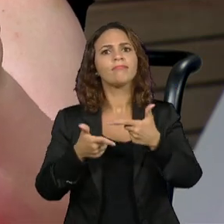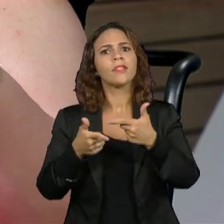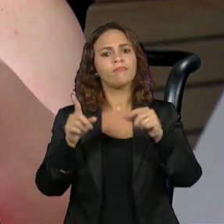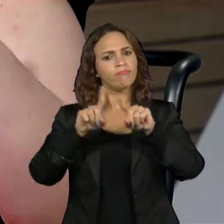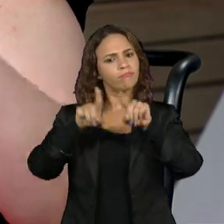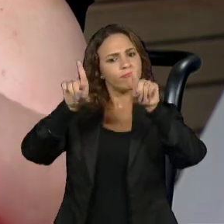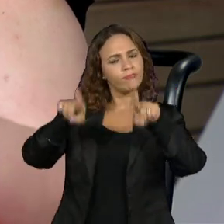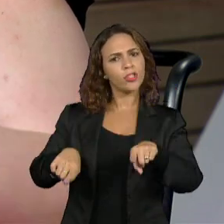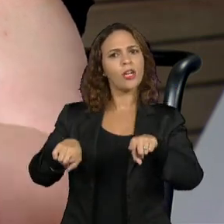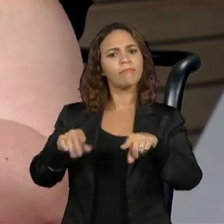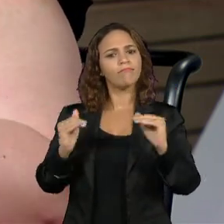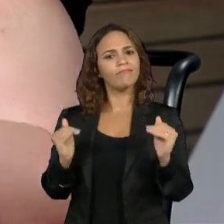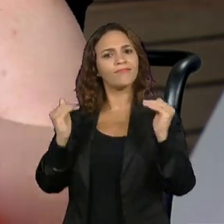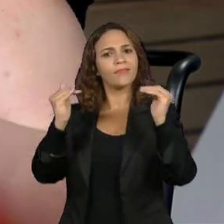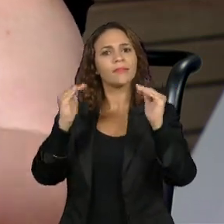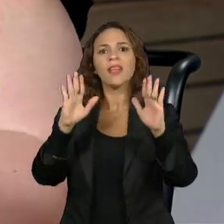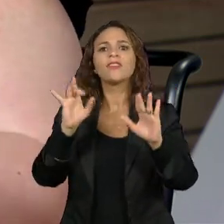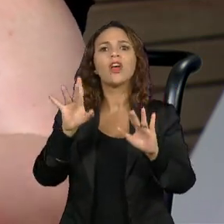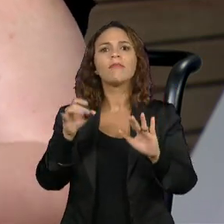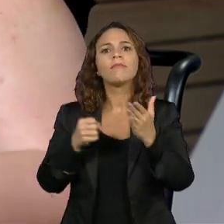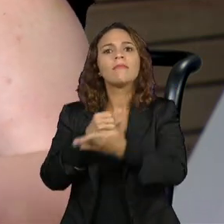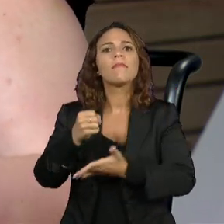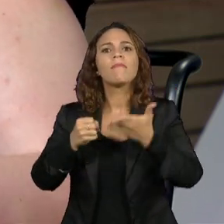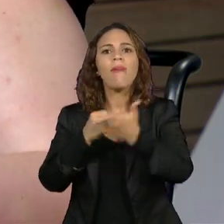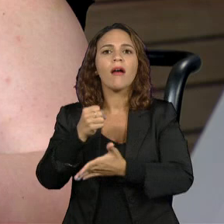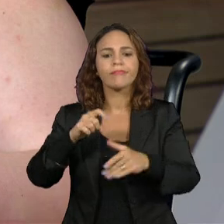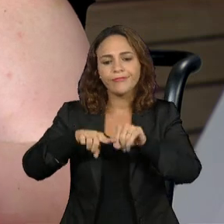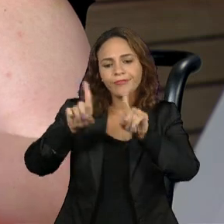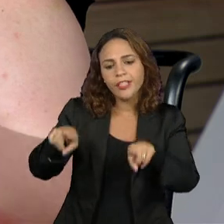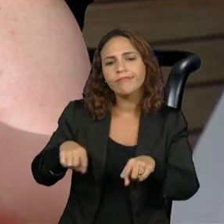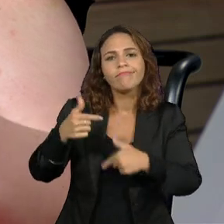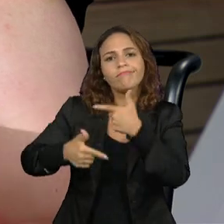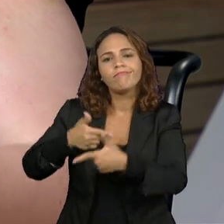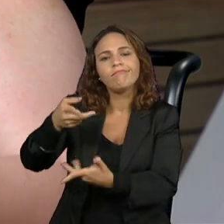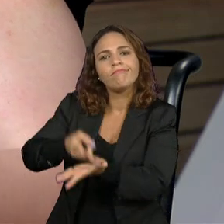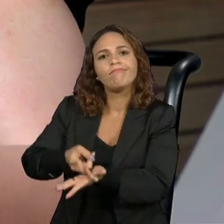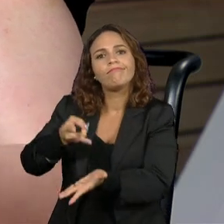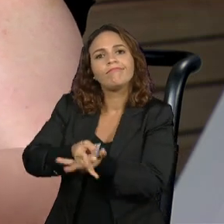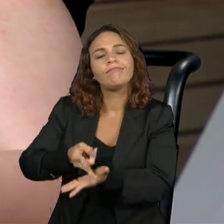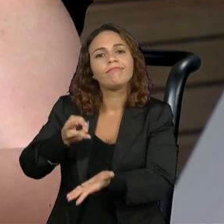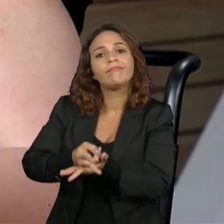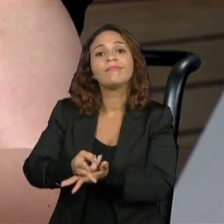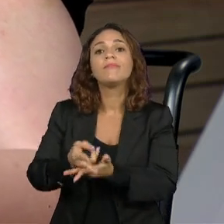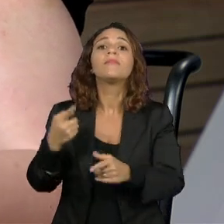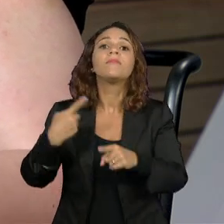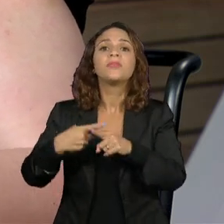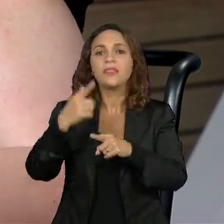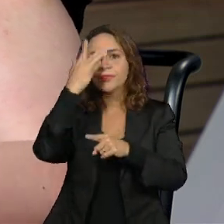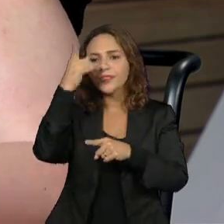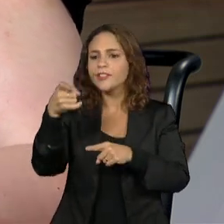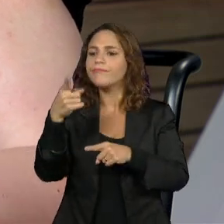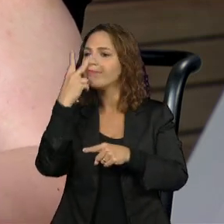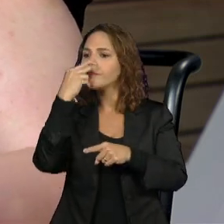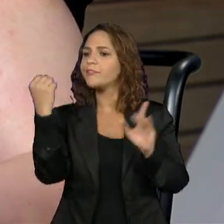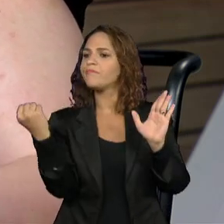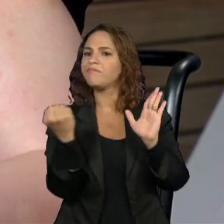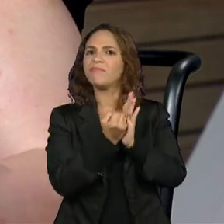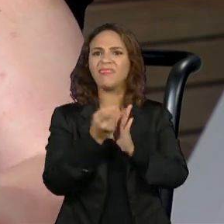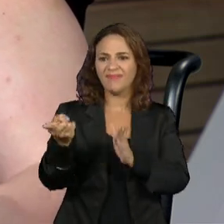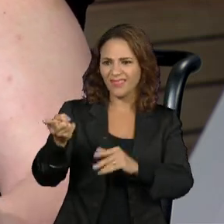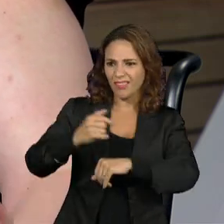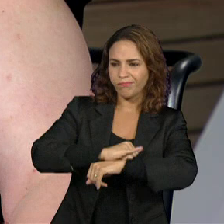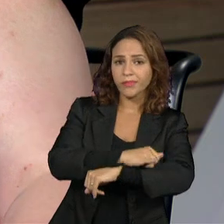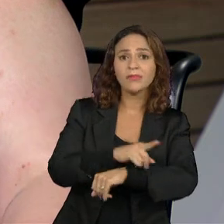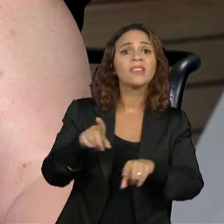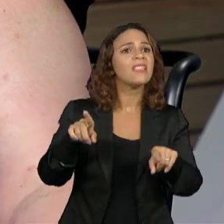altos e muitas vezes acabam ficando nos cargos mais baixos porque existe esse estigma. Não, a pessoa é gorda... Com salários